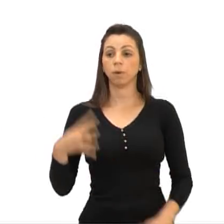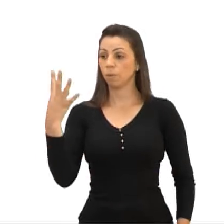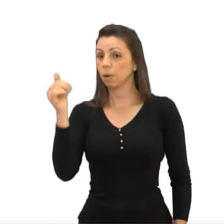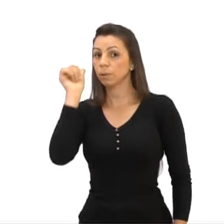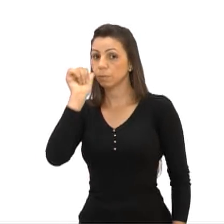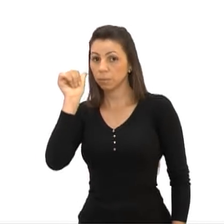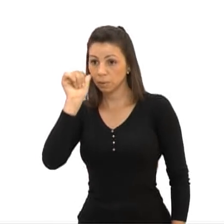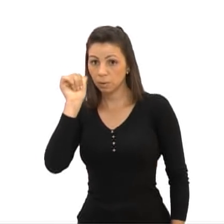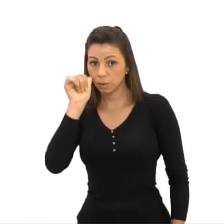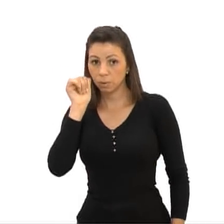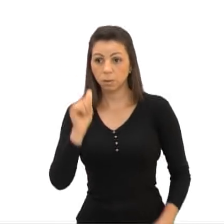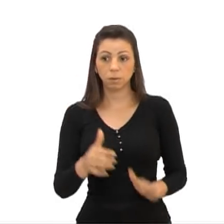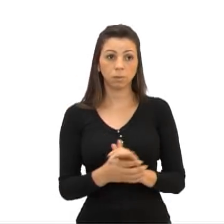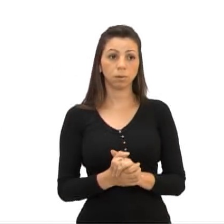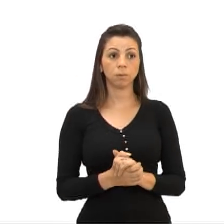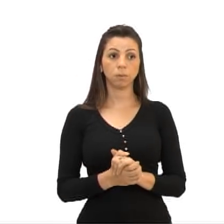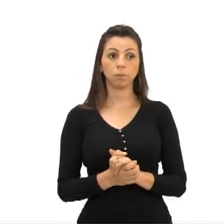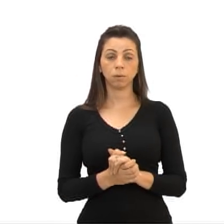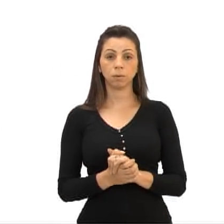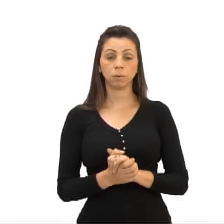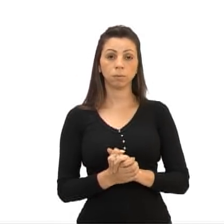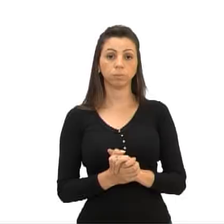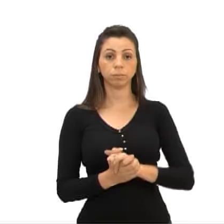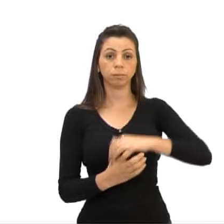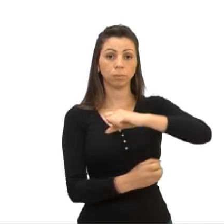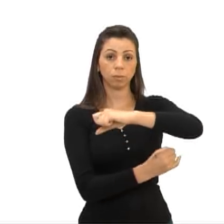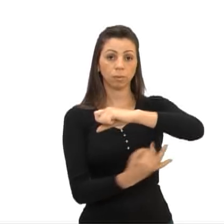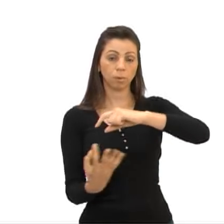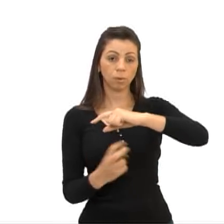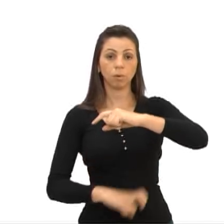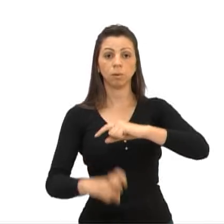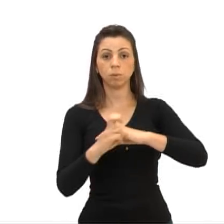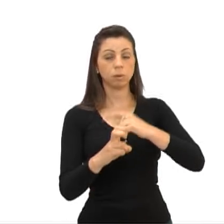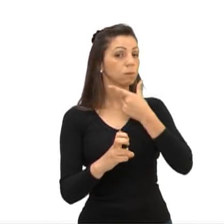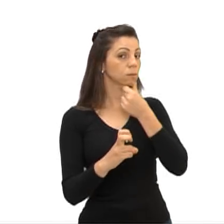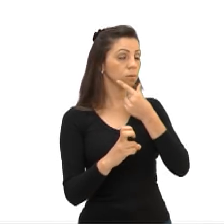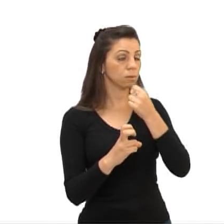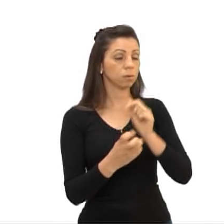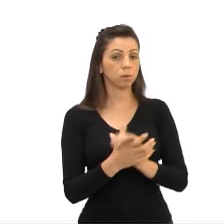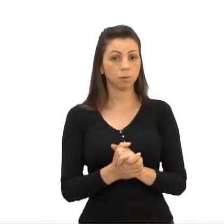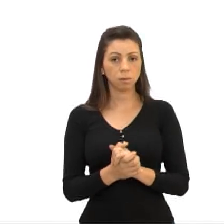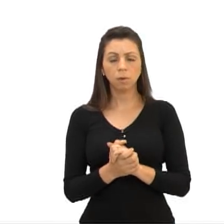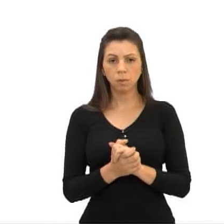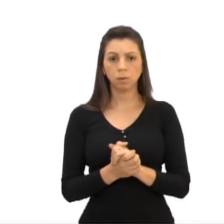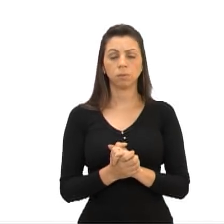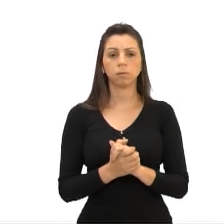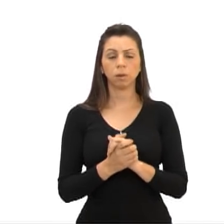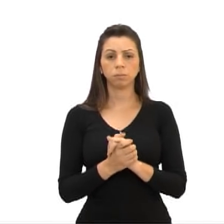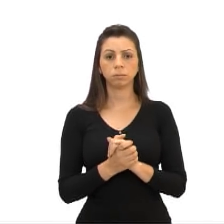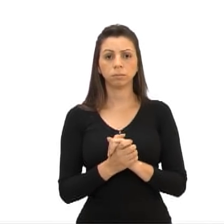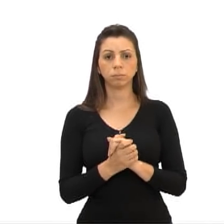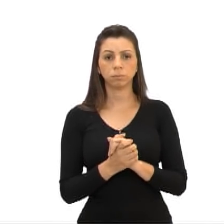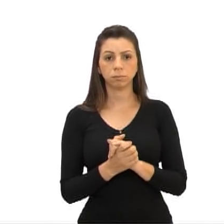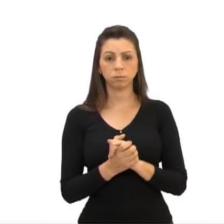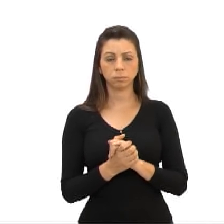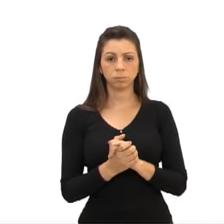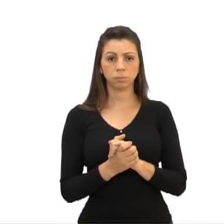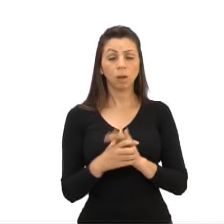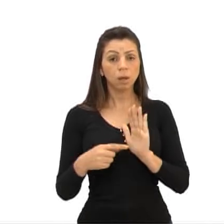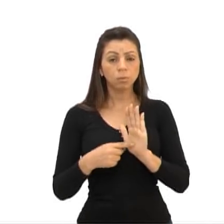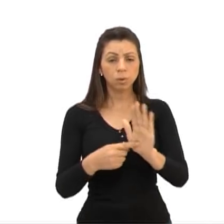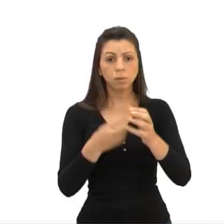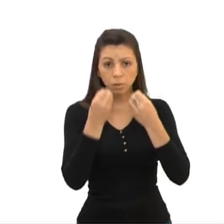meninas, e o número de meninos, que são 5. Veja que ele informou isso para vocês no